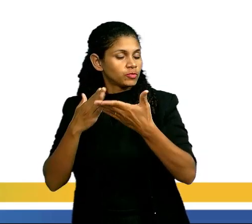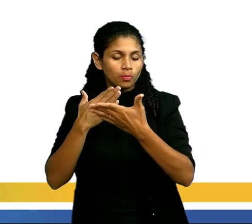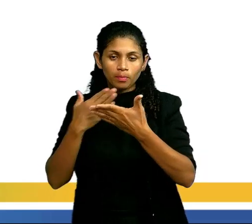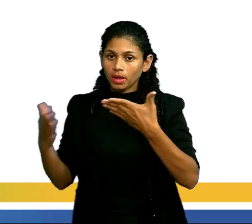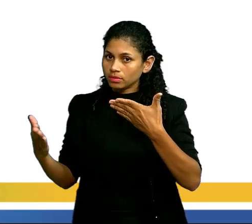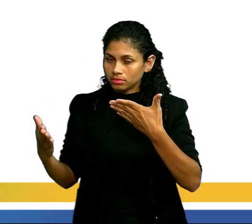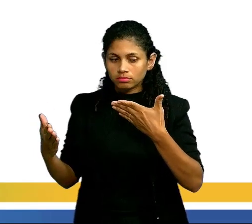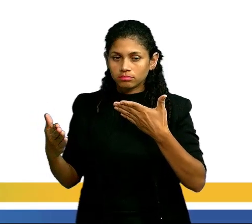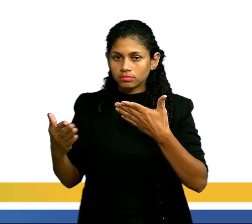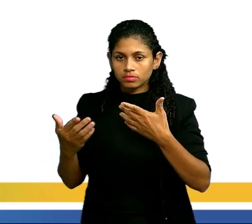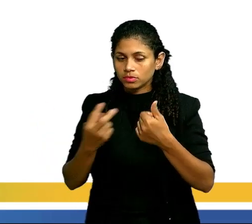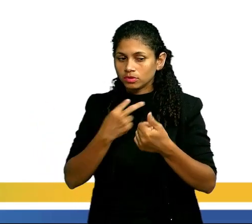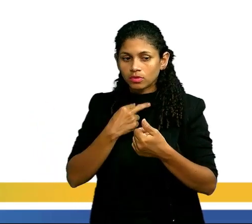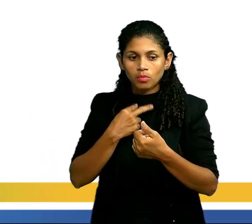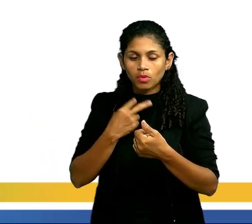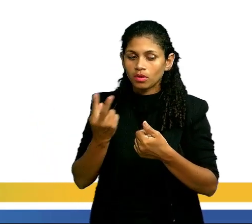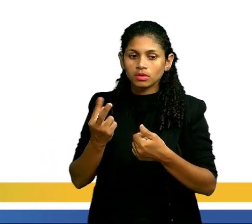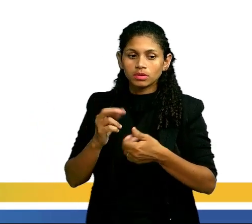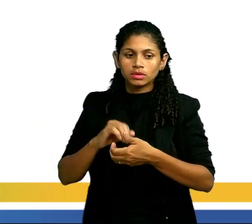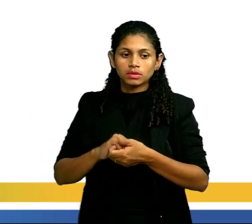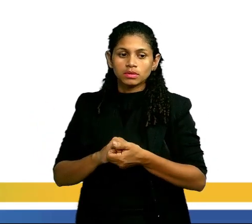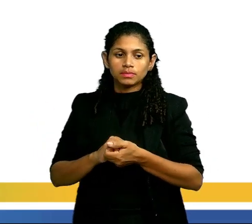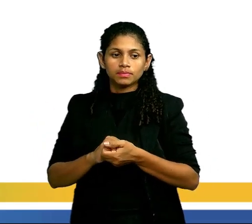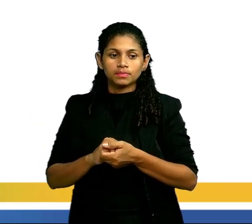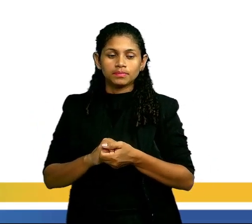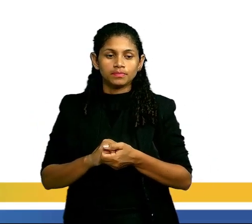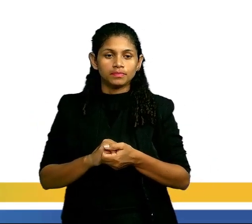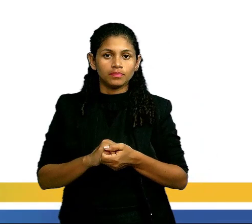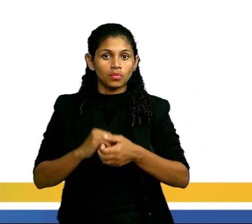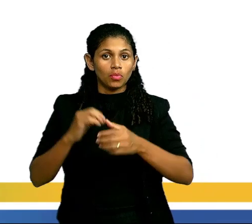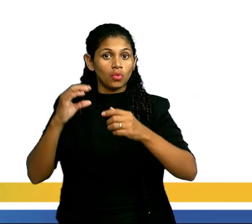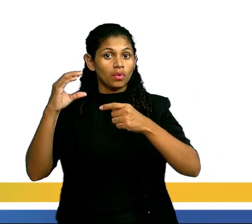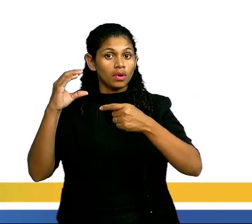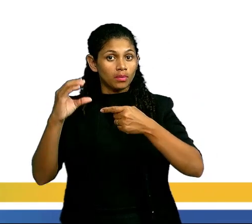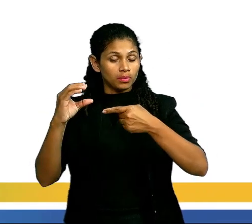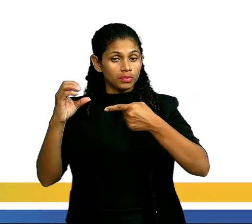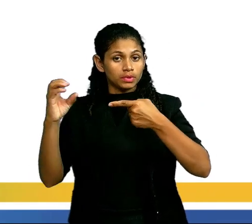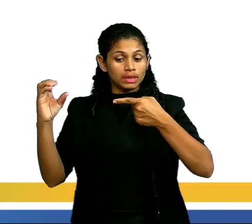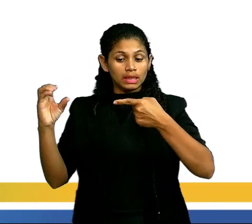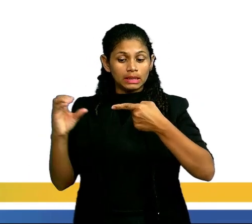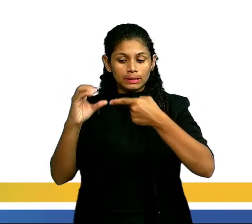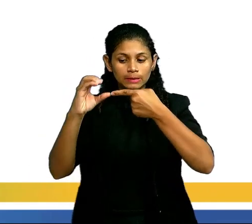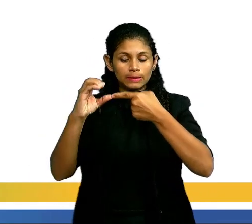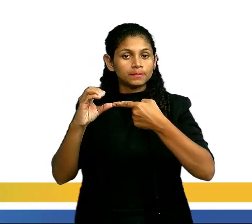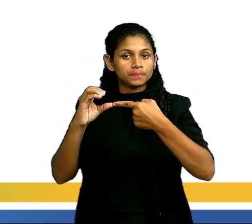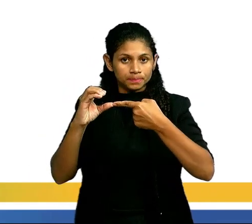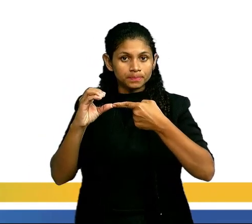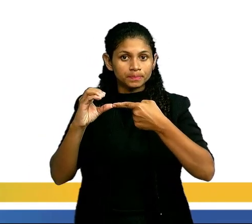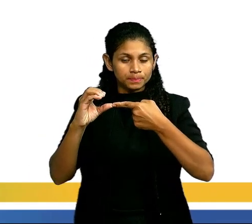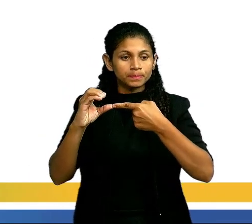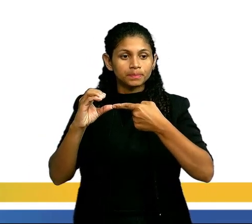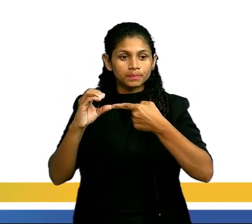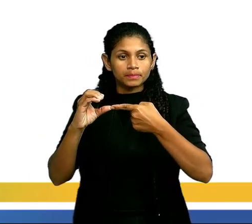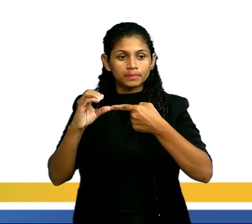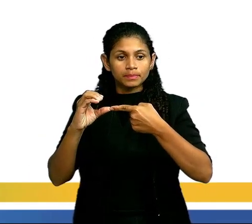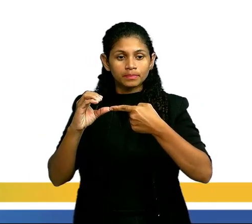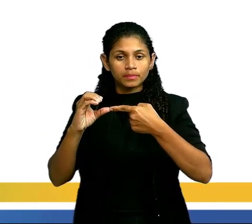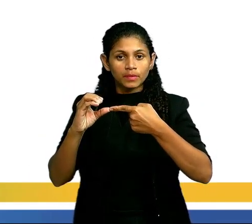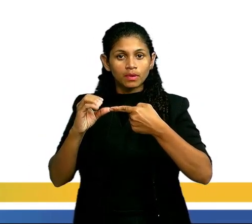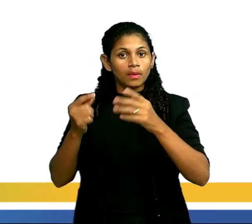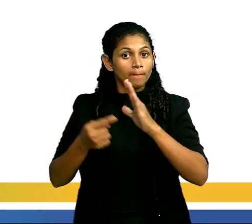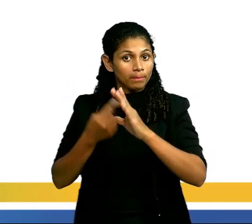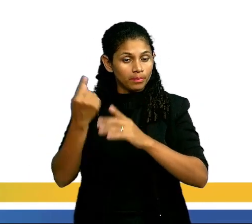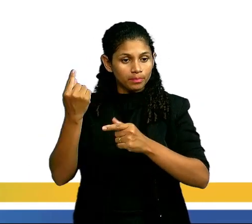de carbono para carbono. Então o carbono ele está ligado a outro átomo de carbono, então ele é um carbono